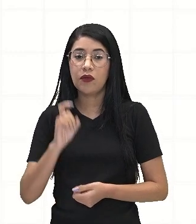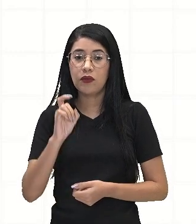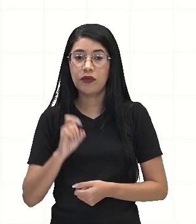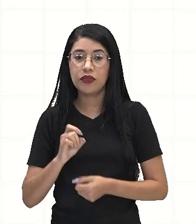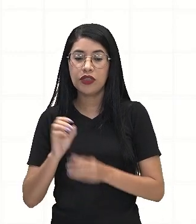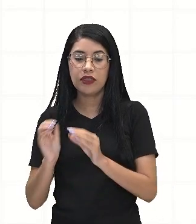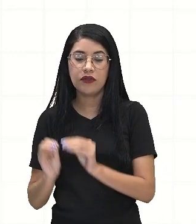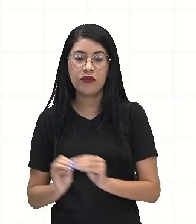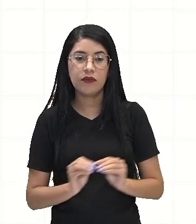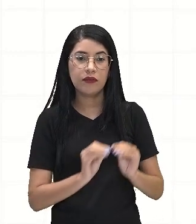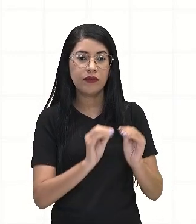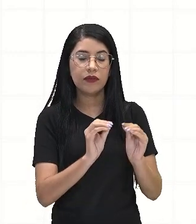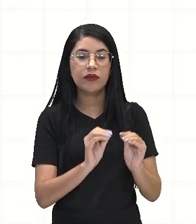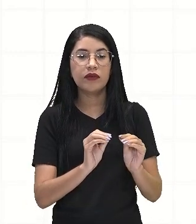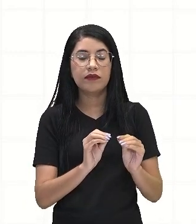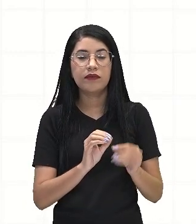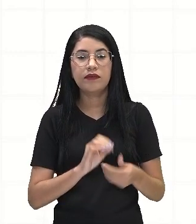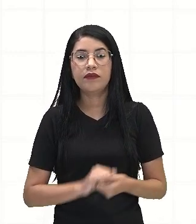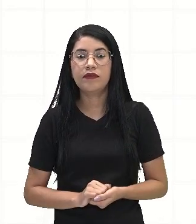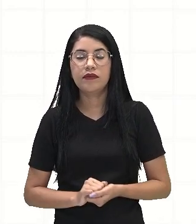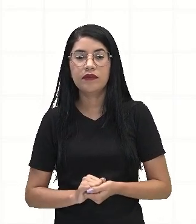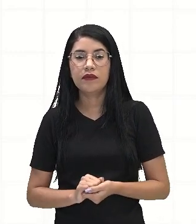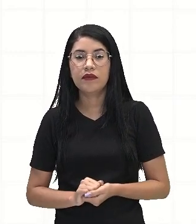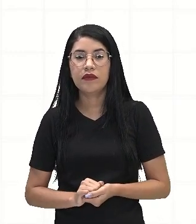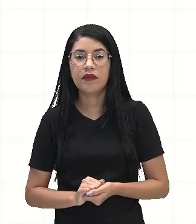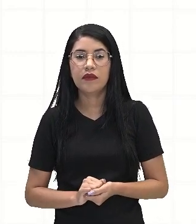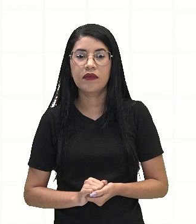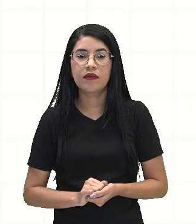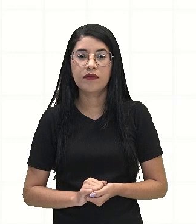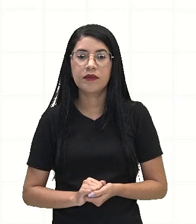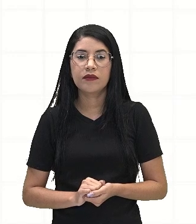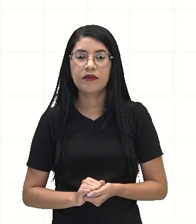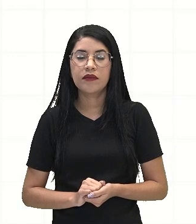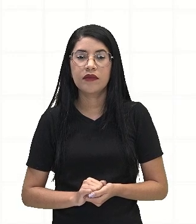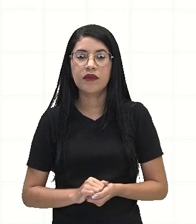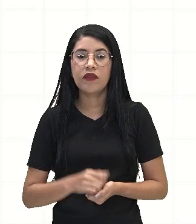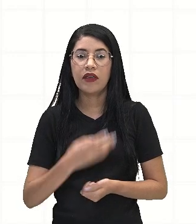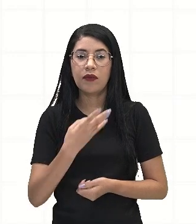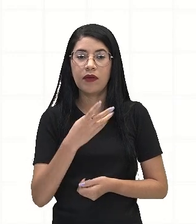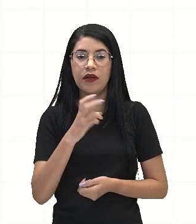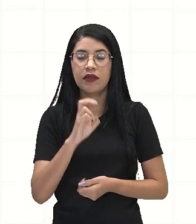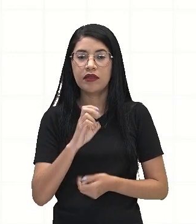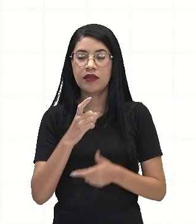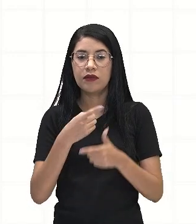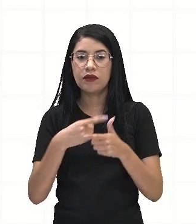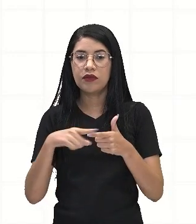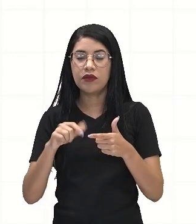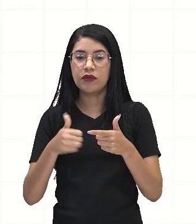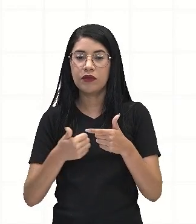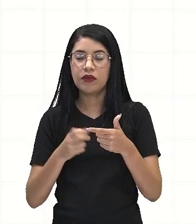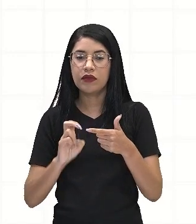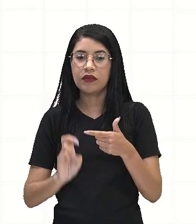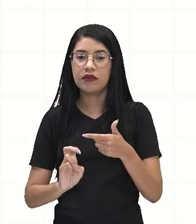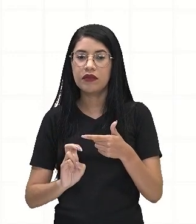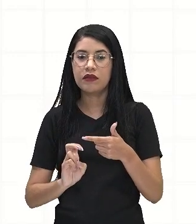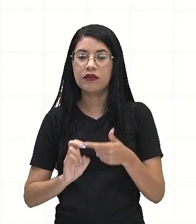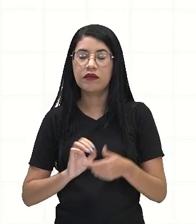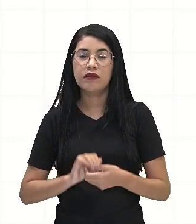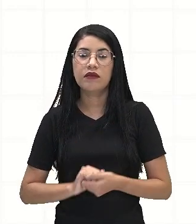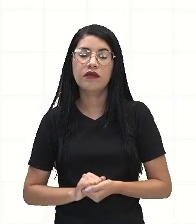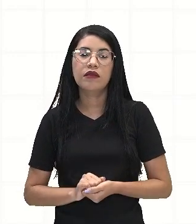desse lado. Ele vai ser igual a 45 dividido por este 15 que